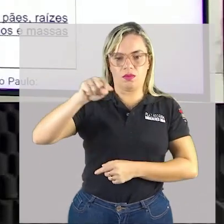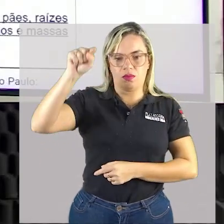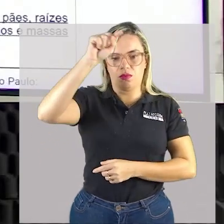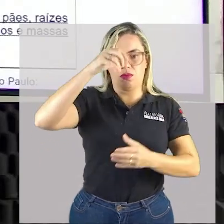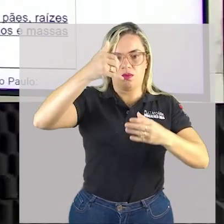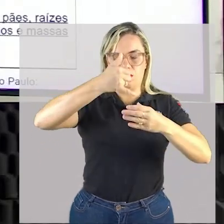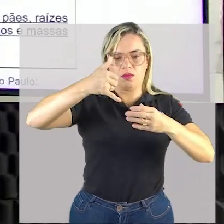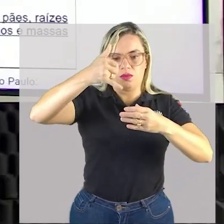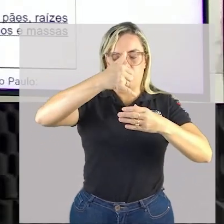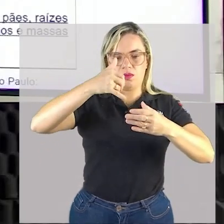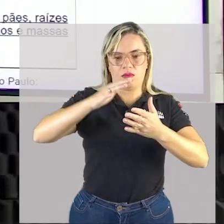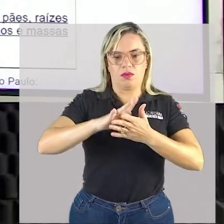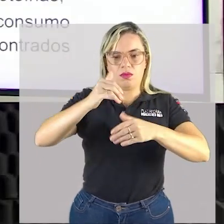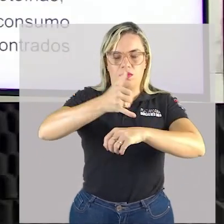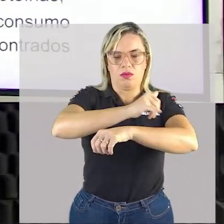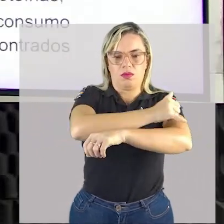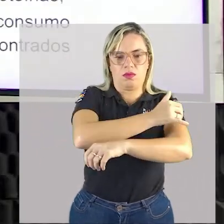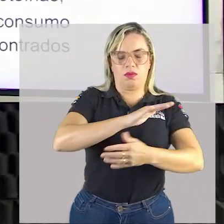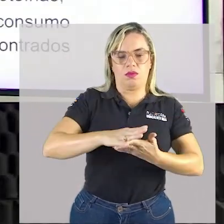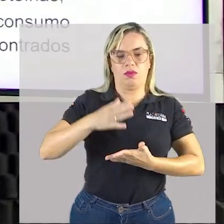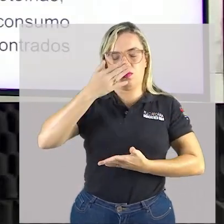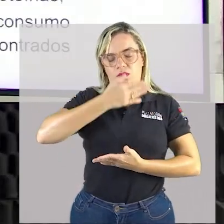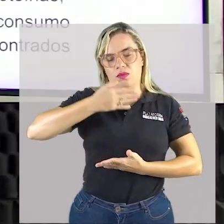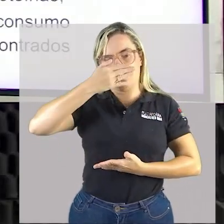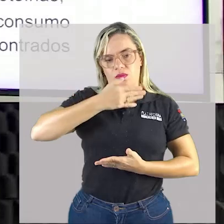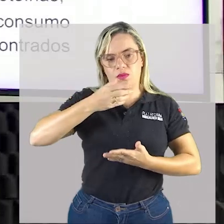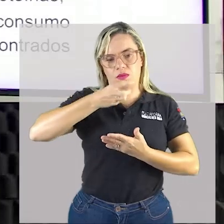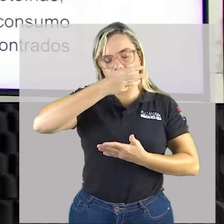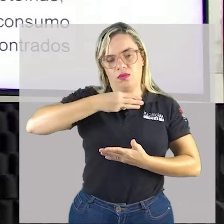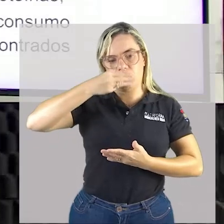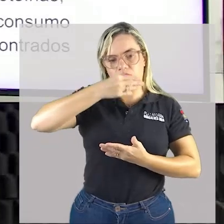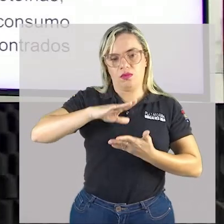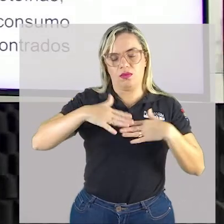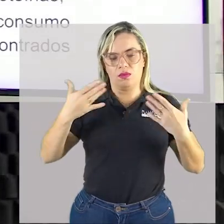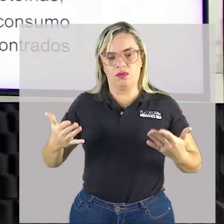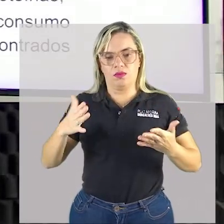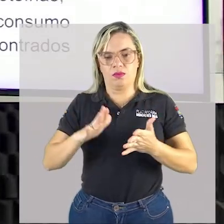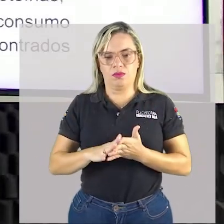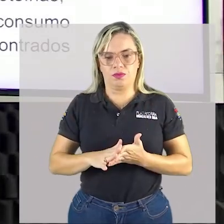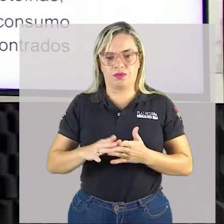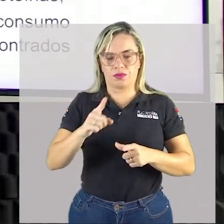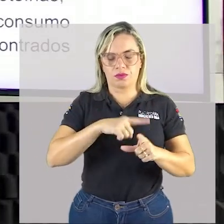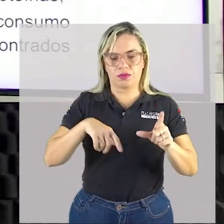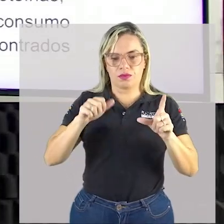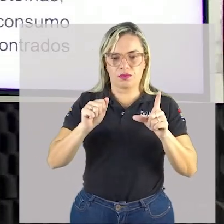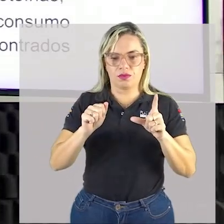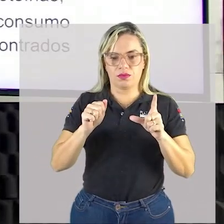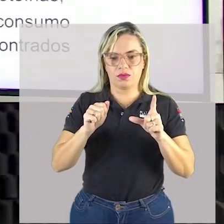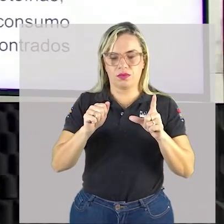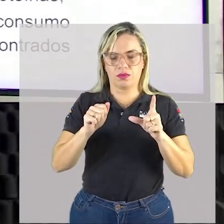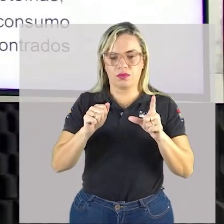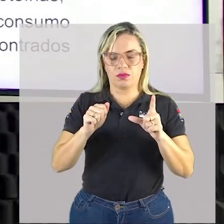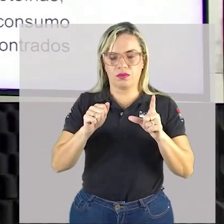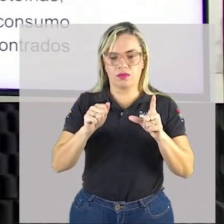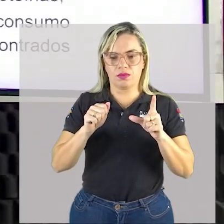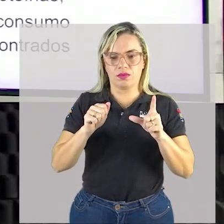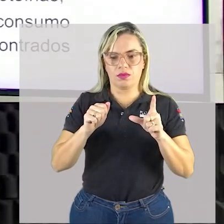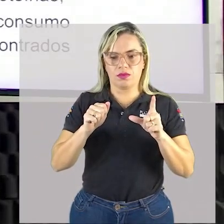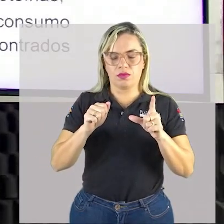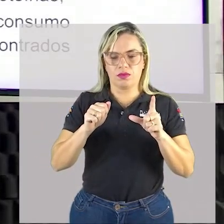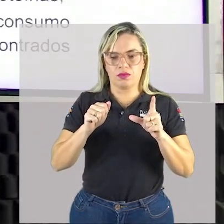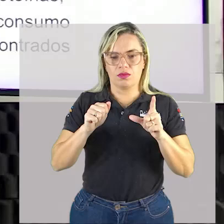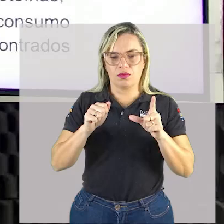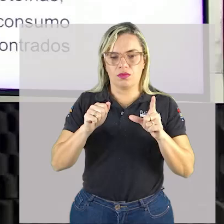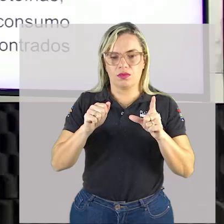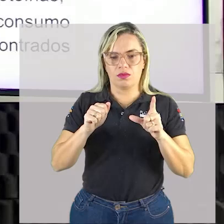óleos, gorduras, açúcares e doces. E aqui a alternativa A está dizendo assim, ó, no nível 4, equilibrar o